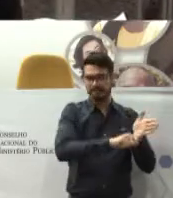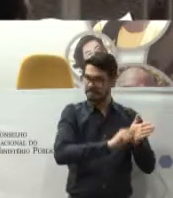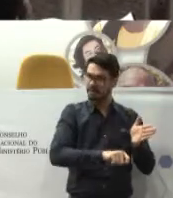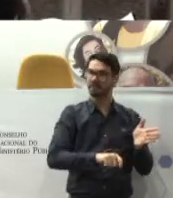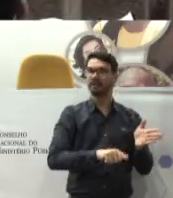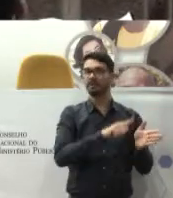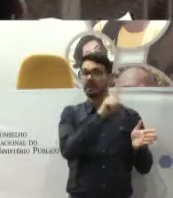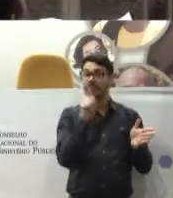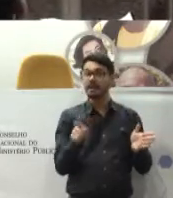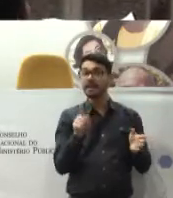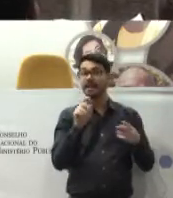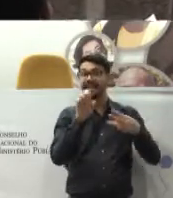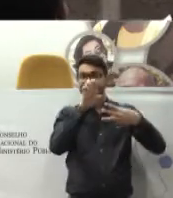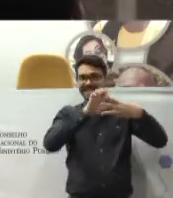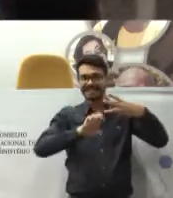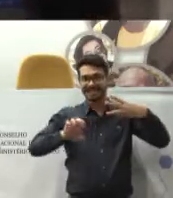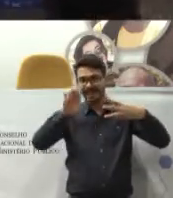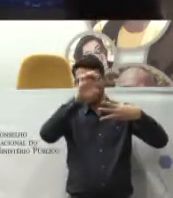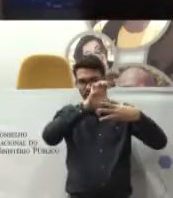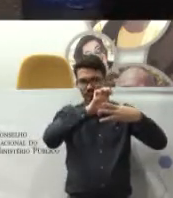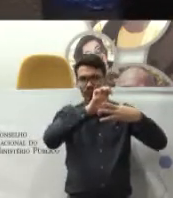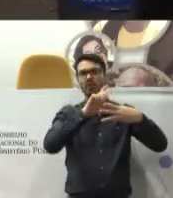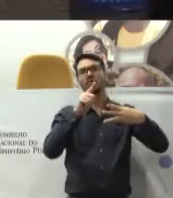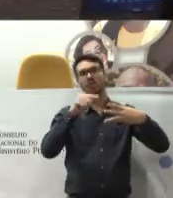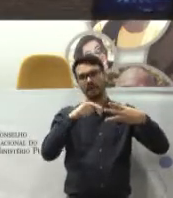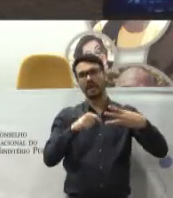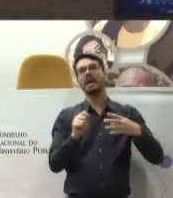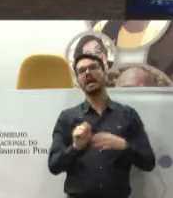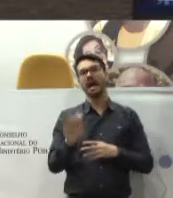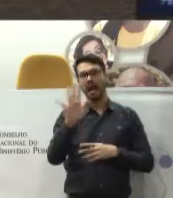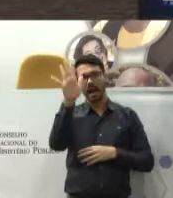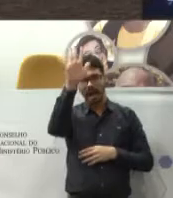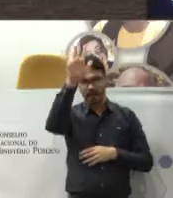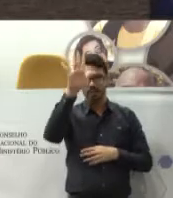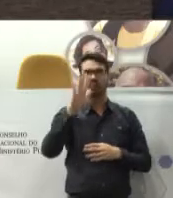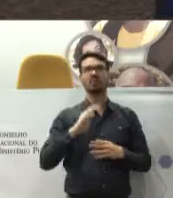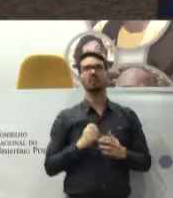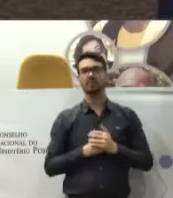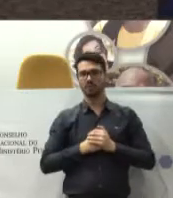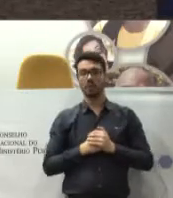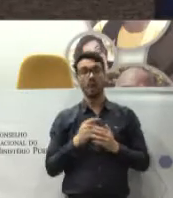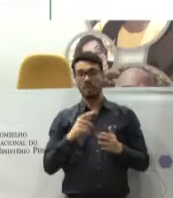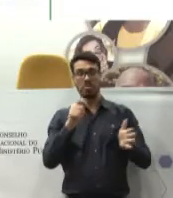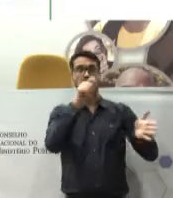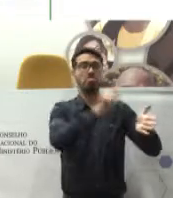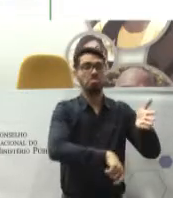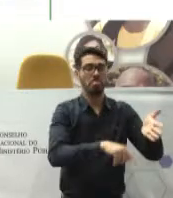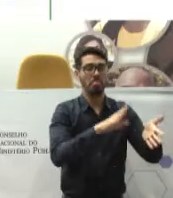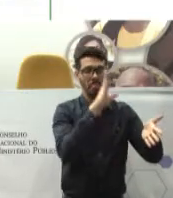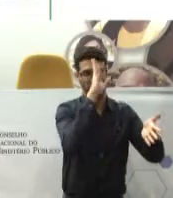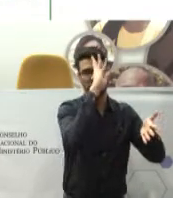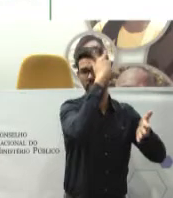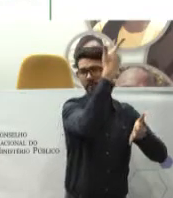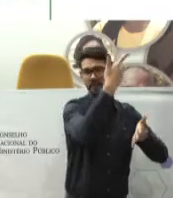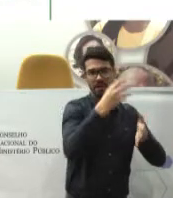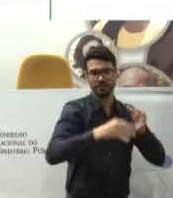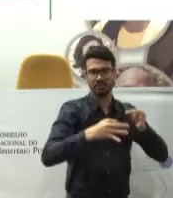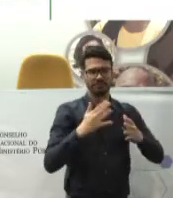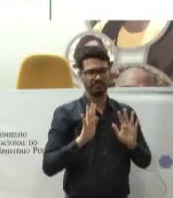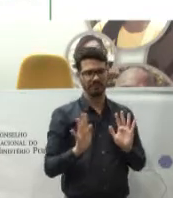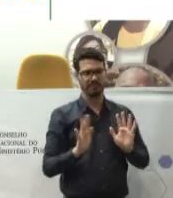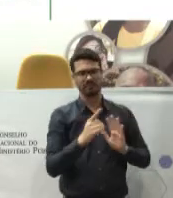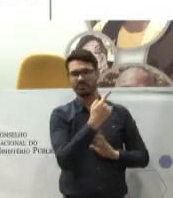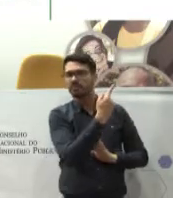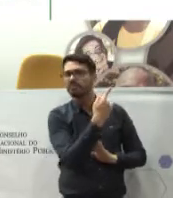Estado de Direito custa caro. É tão cômodo dar uma canetada e resolver o problema todo, né? Uau! E o consequencialismo jurídico